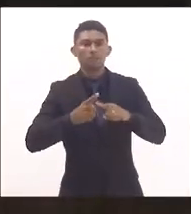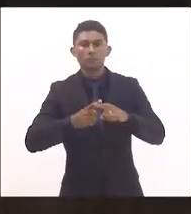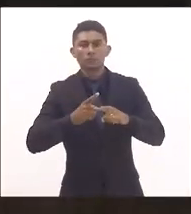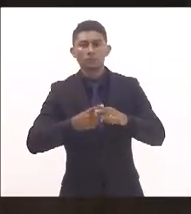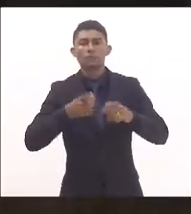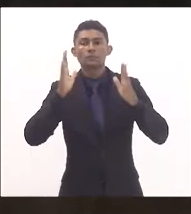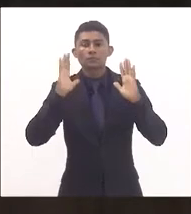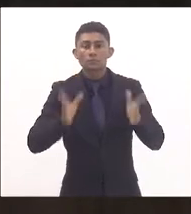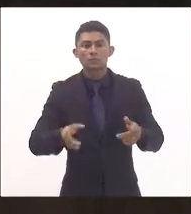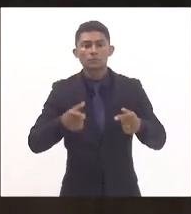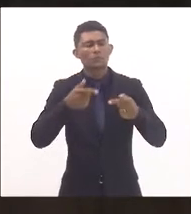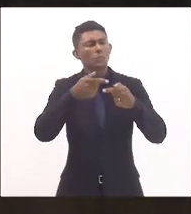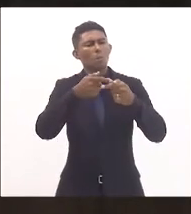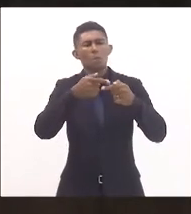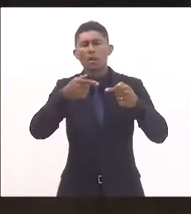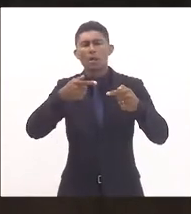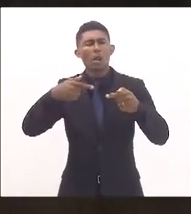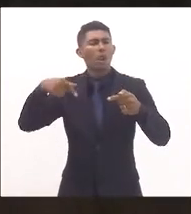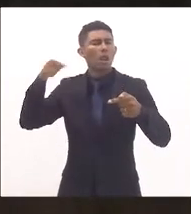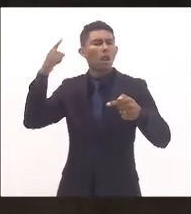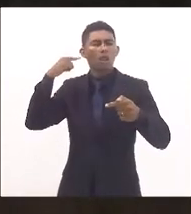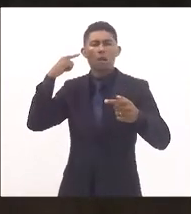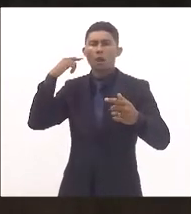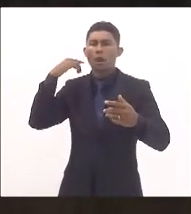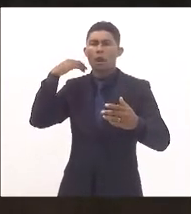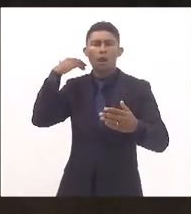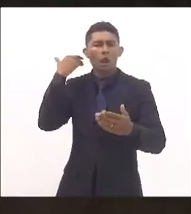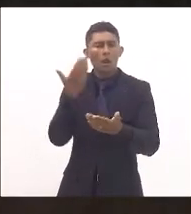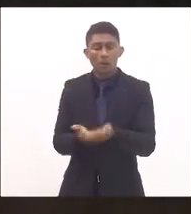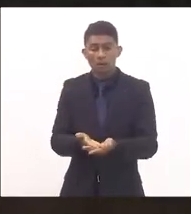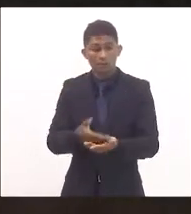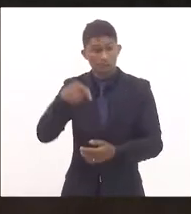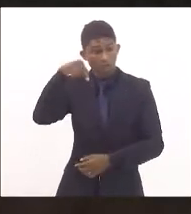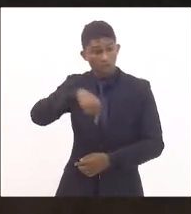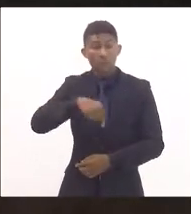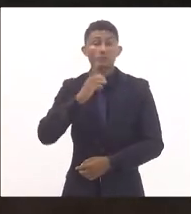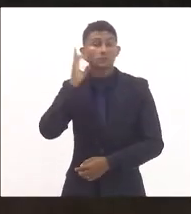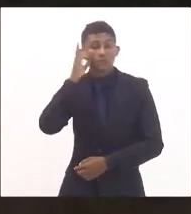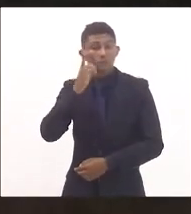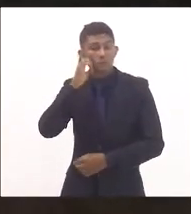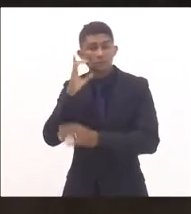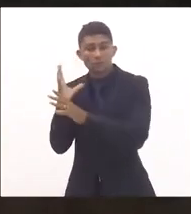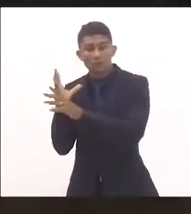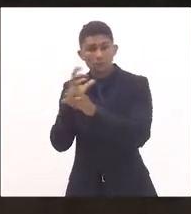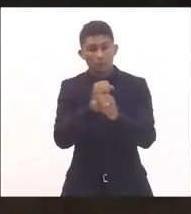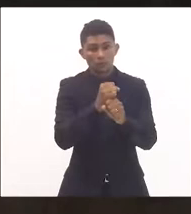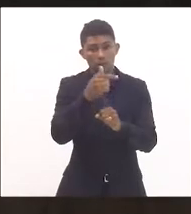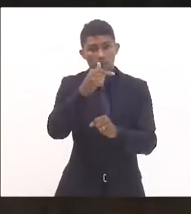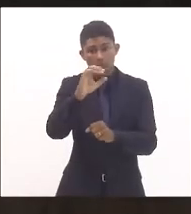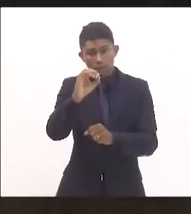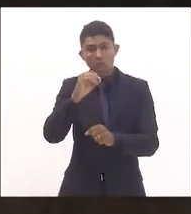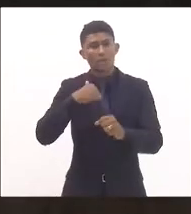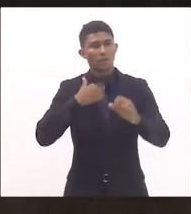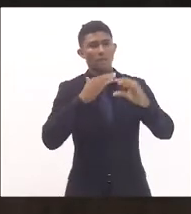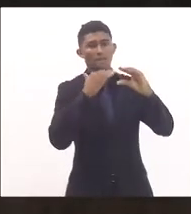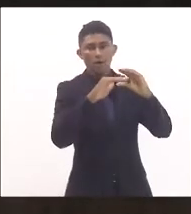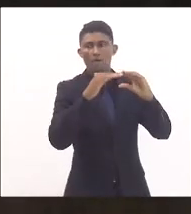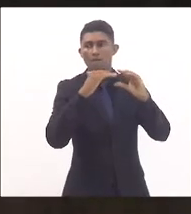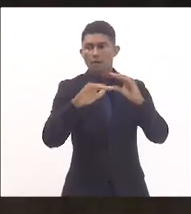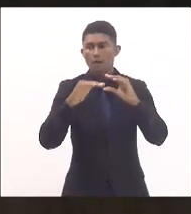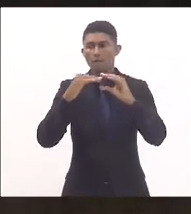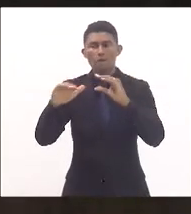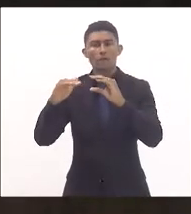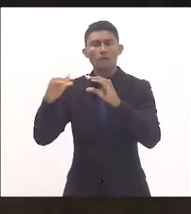uma semana, eu enviei para cada um dos 70 deputados desta casa um convite